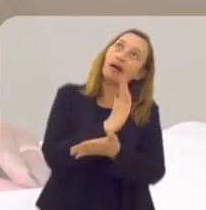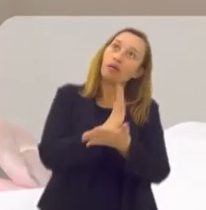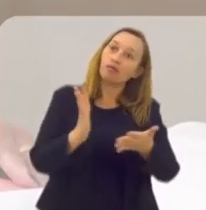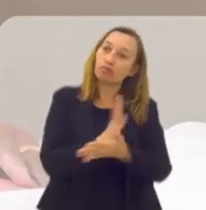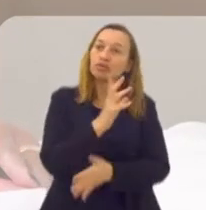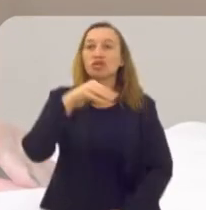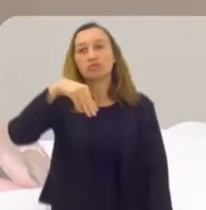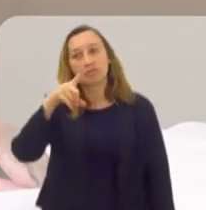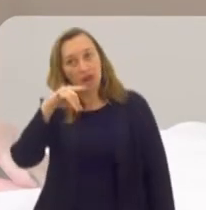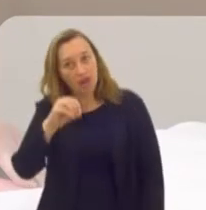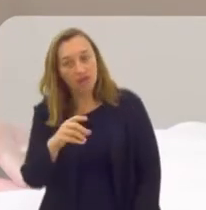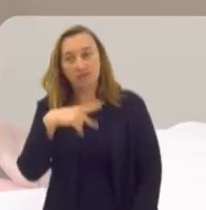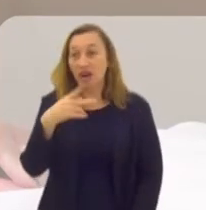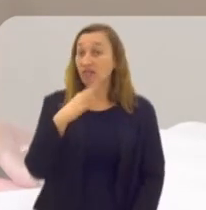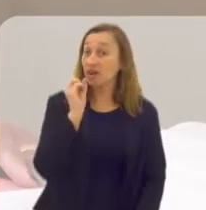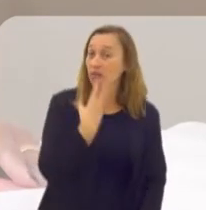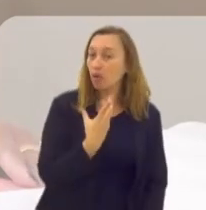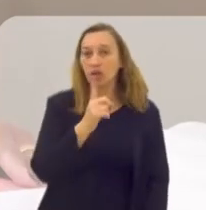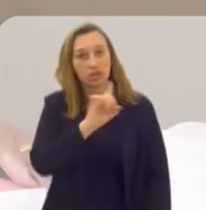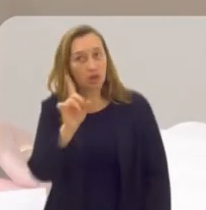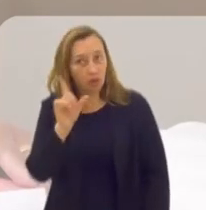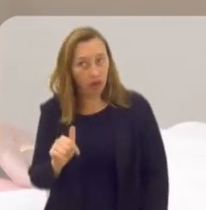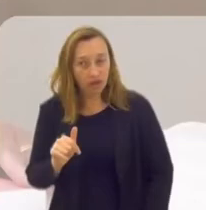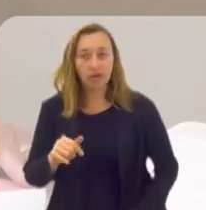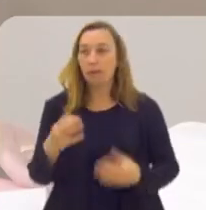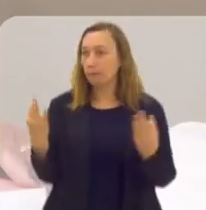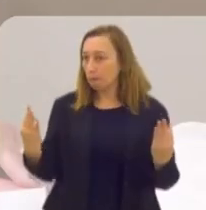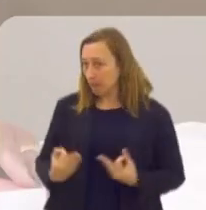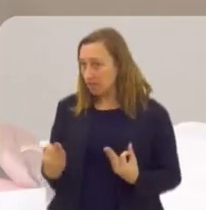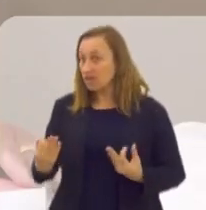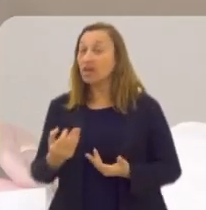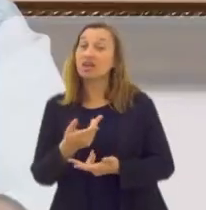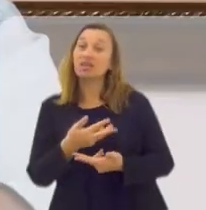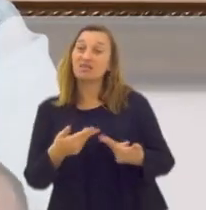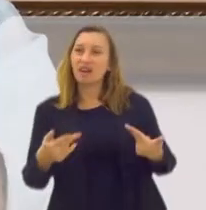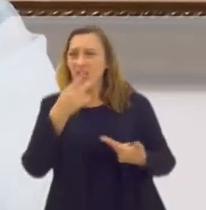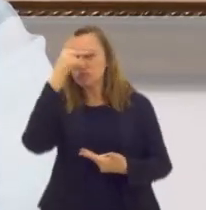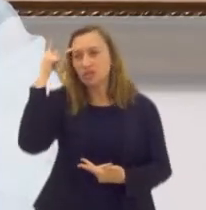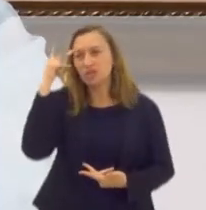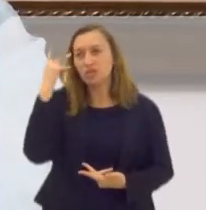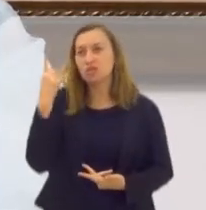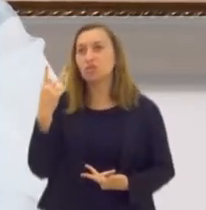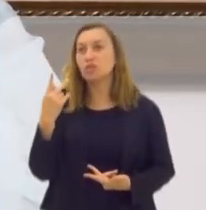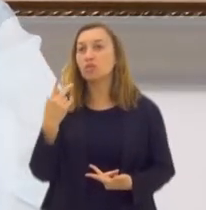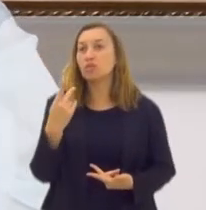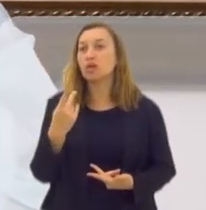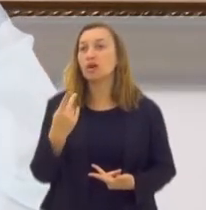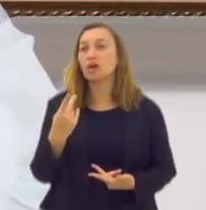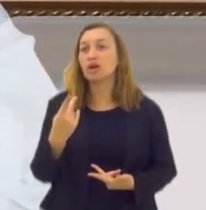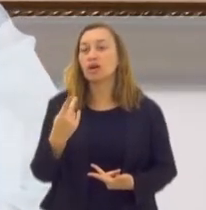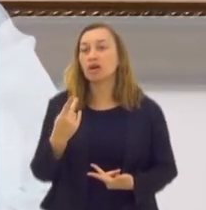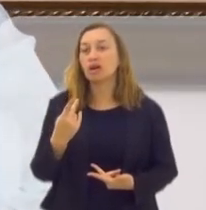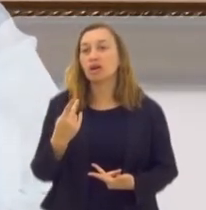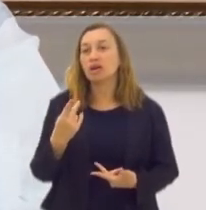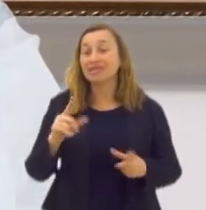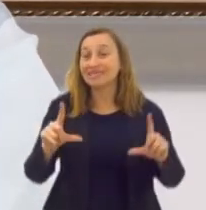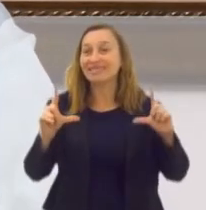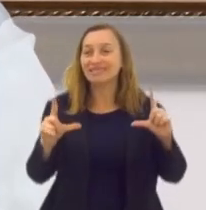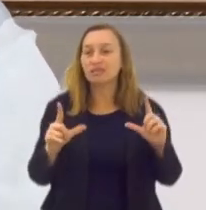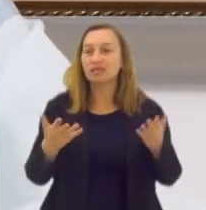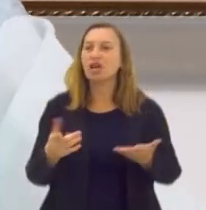alguns médiuns que se dizem bons e não são. Perfeito. Então, tem muita gente se